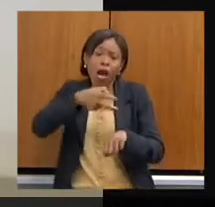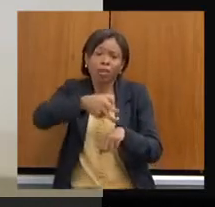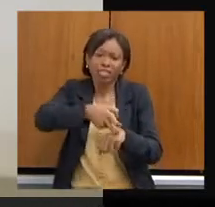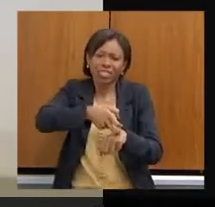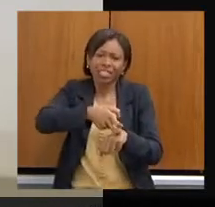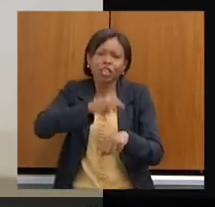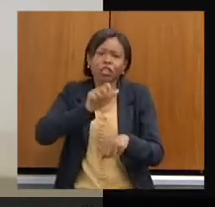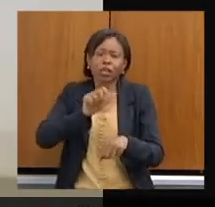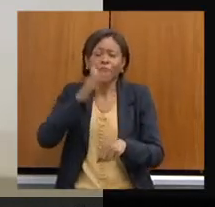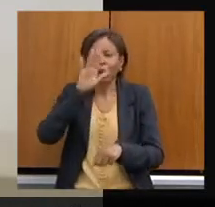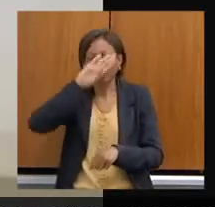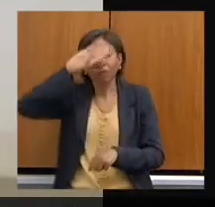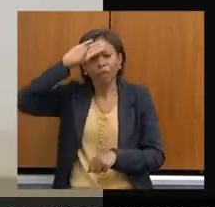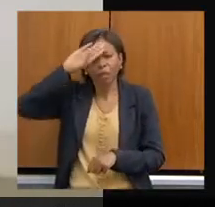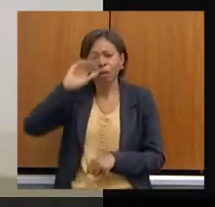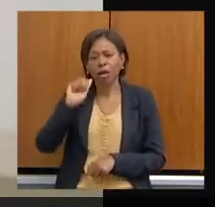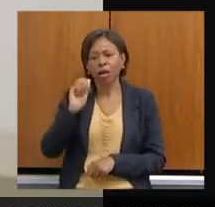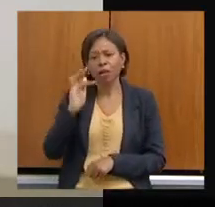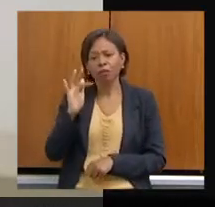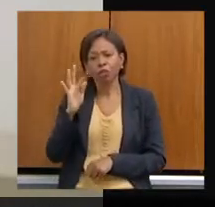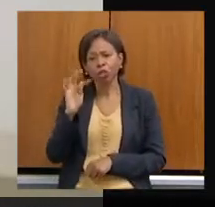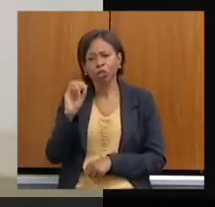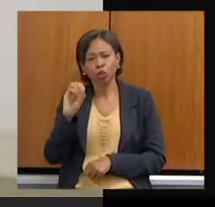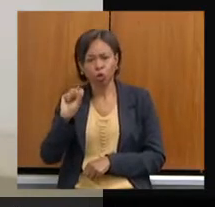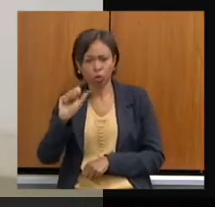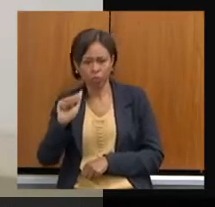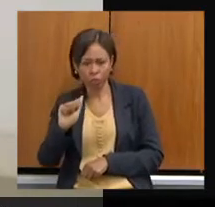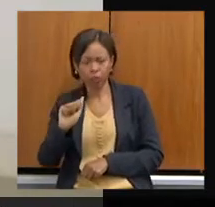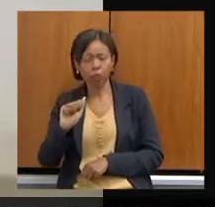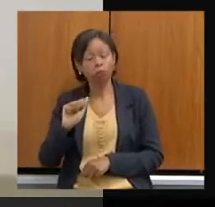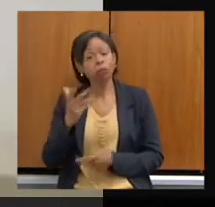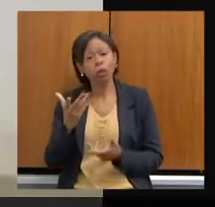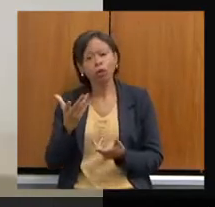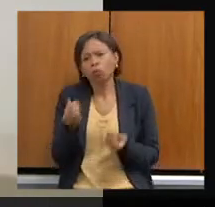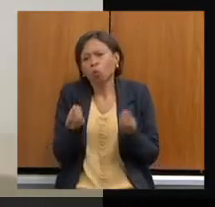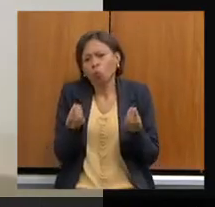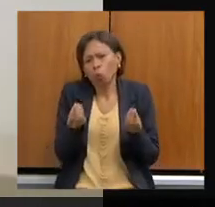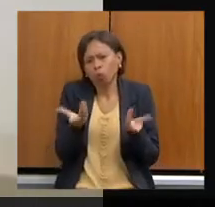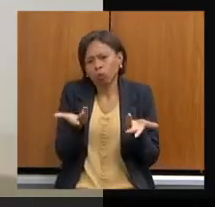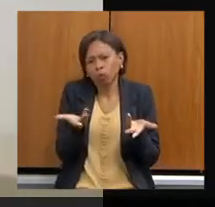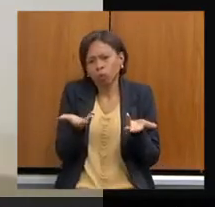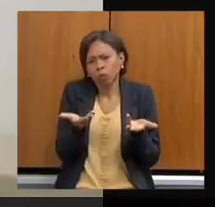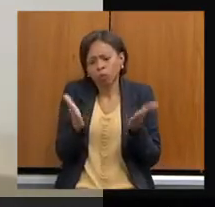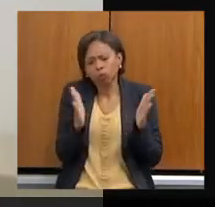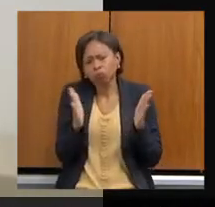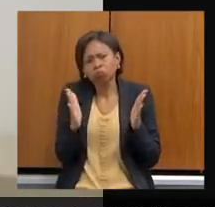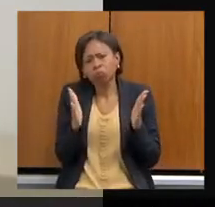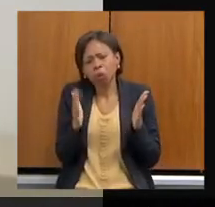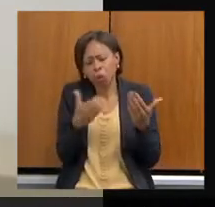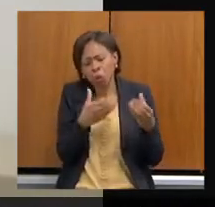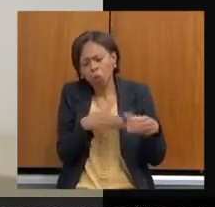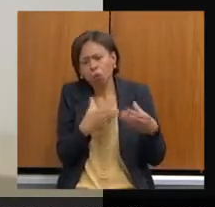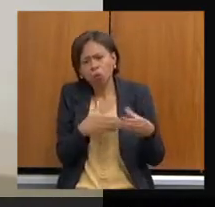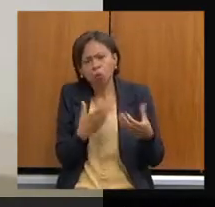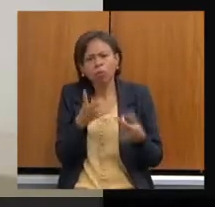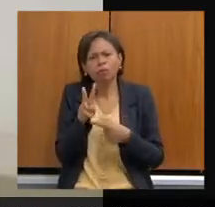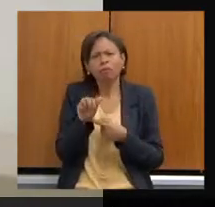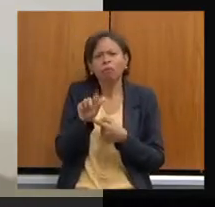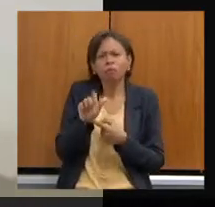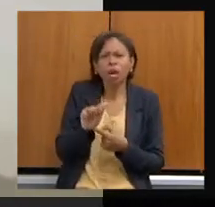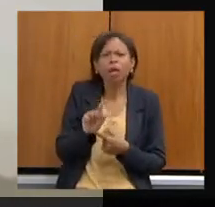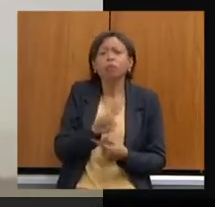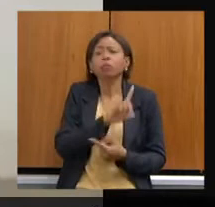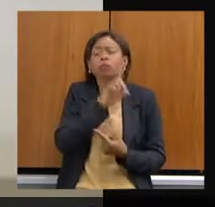senhora falasse sobre o concurso em que pé está o concurso previsão de vagas e quando será publicado o edital